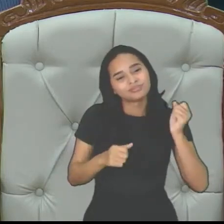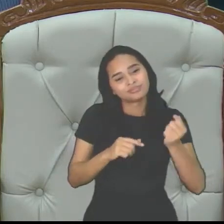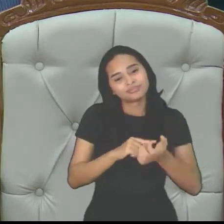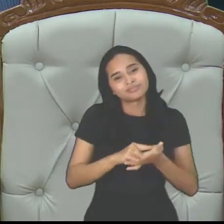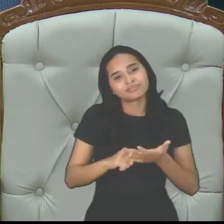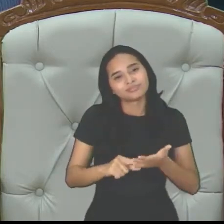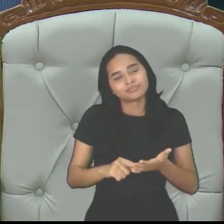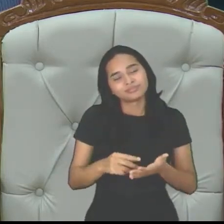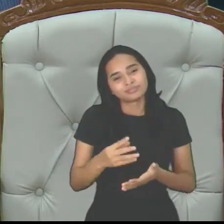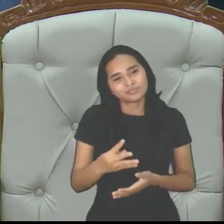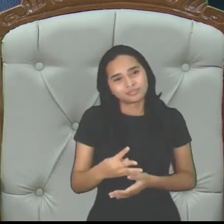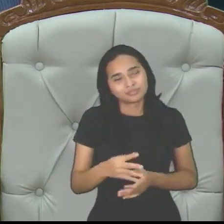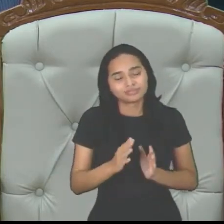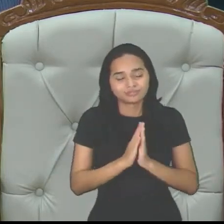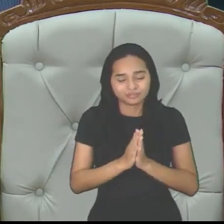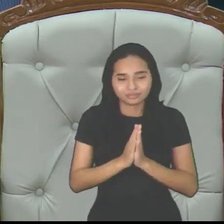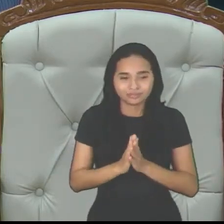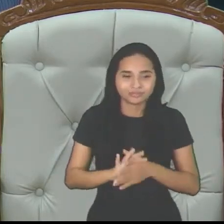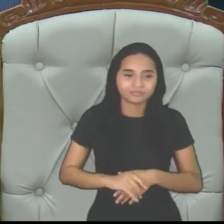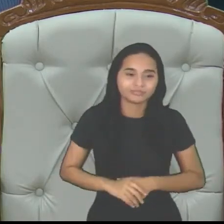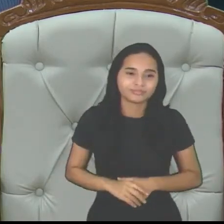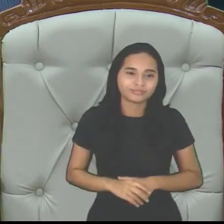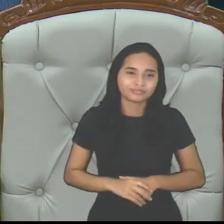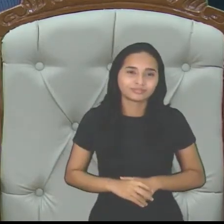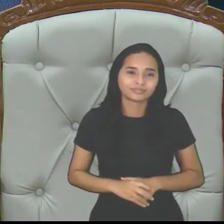Versículo 4, por gentileza.